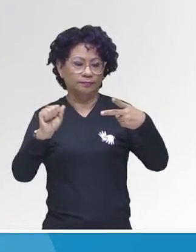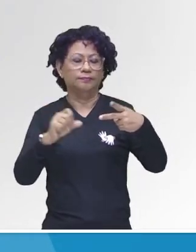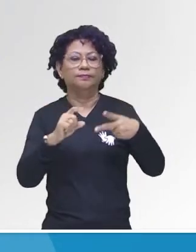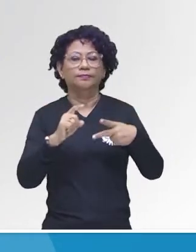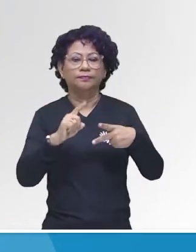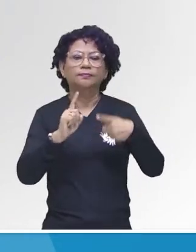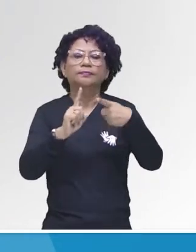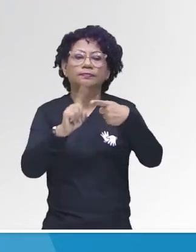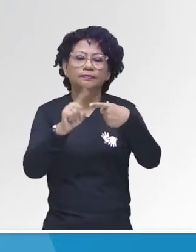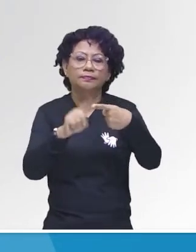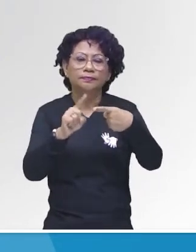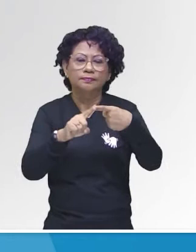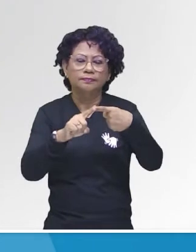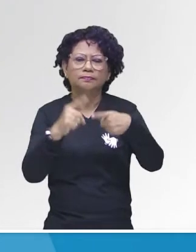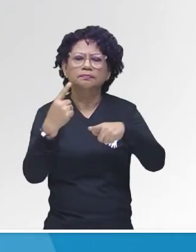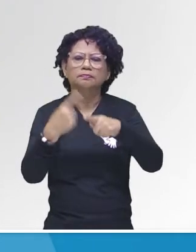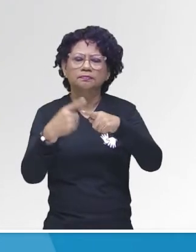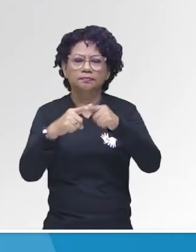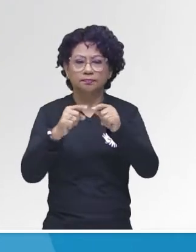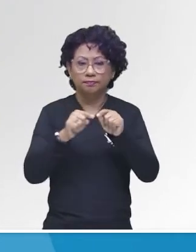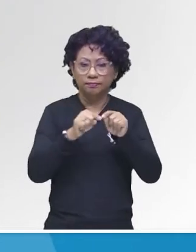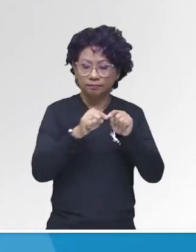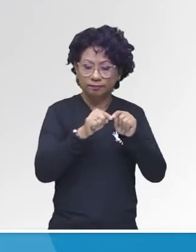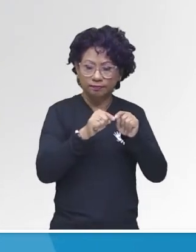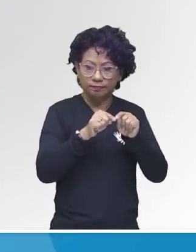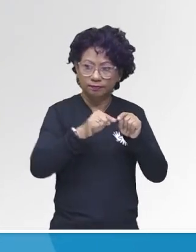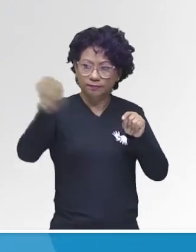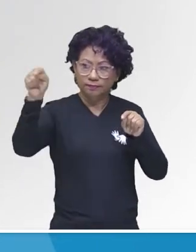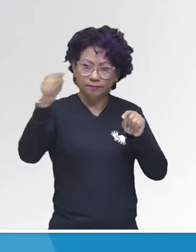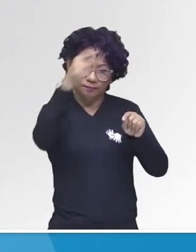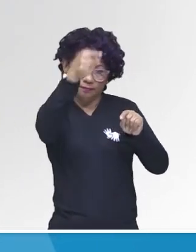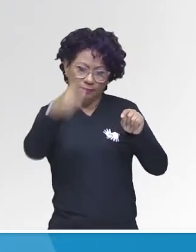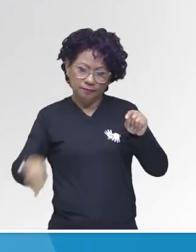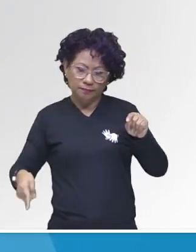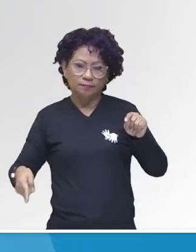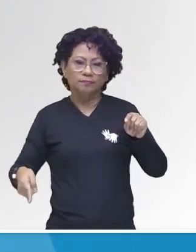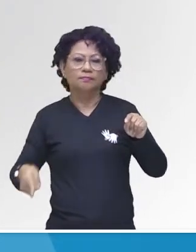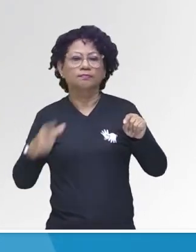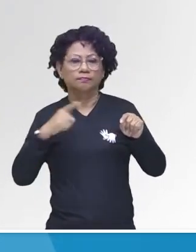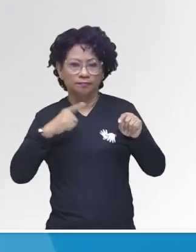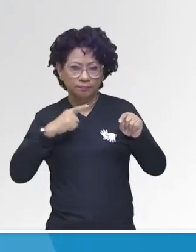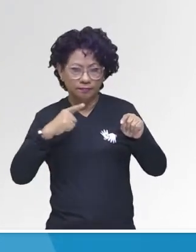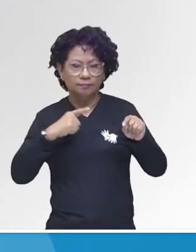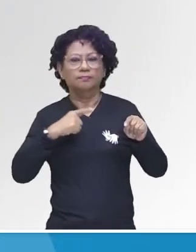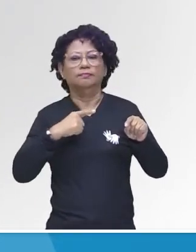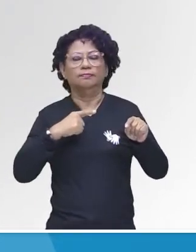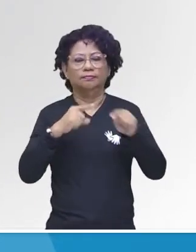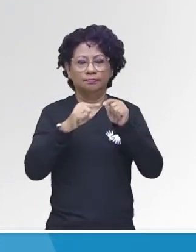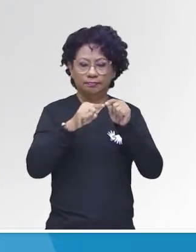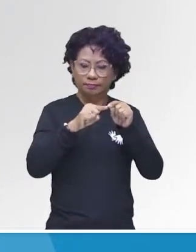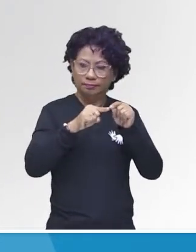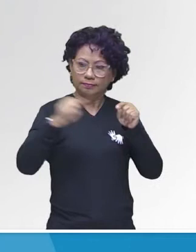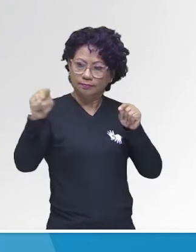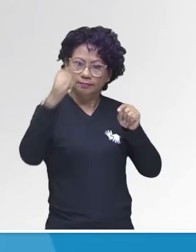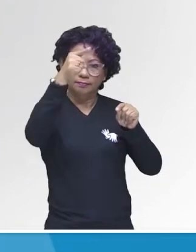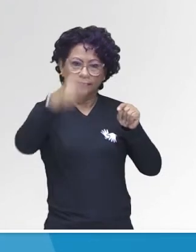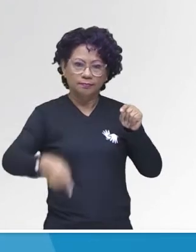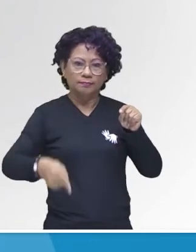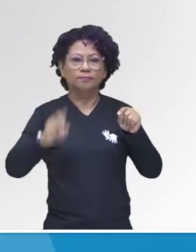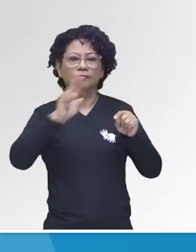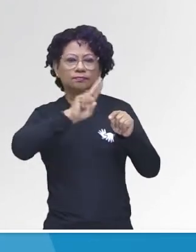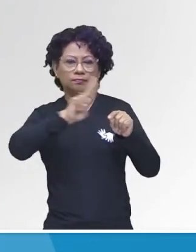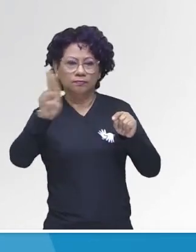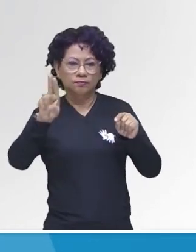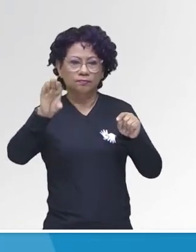quando uma reta passa por todos eles, tá? Quando a reta passa por todos esses pontos, pode ser